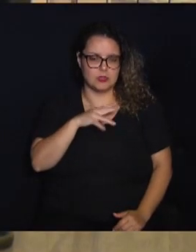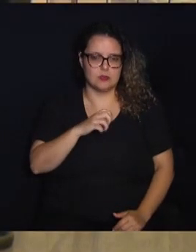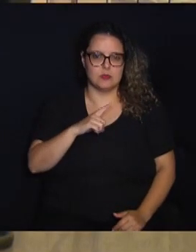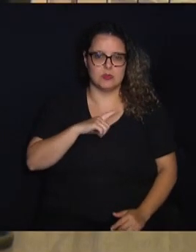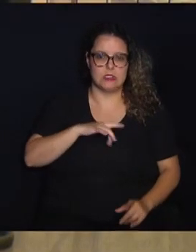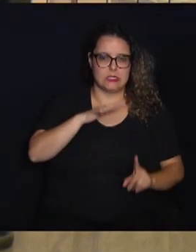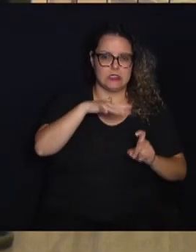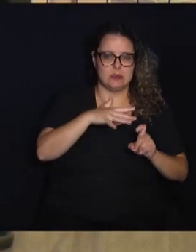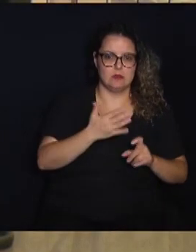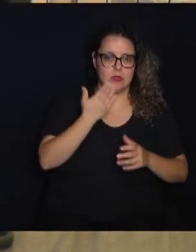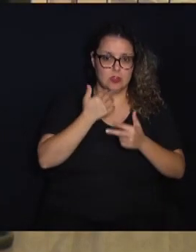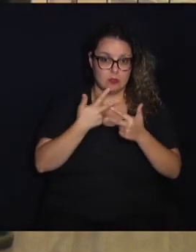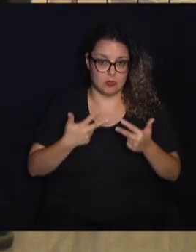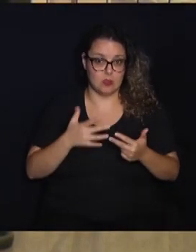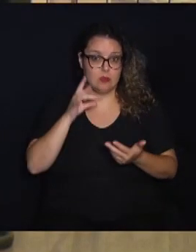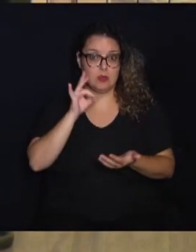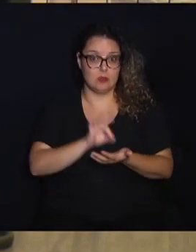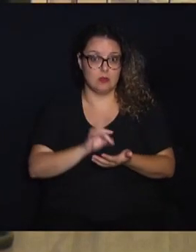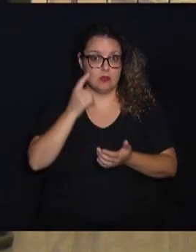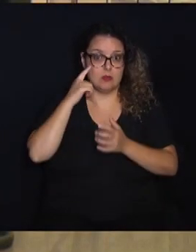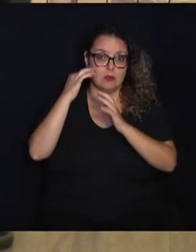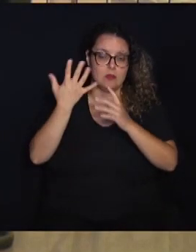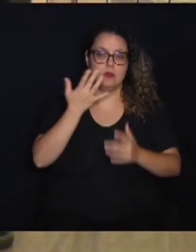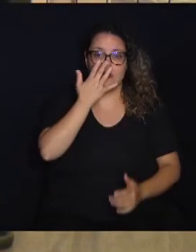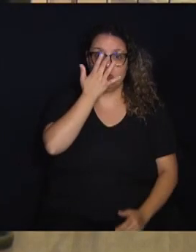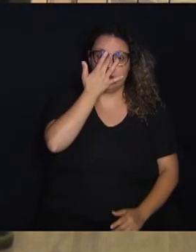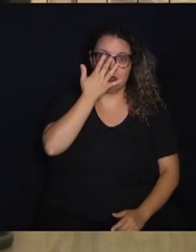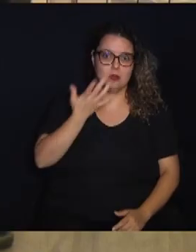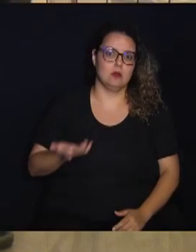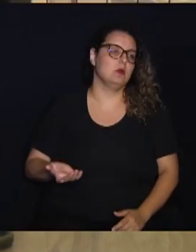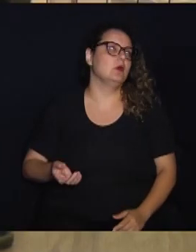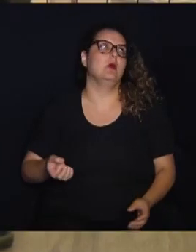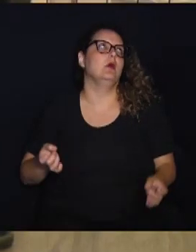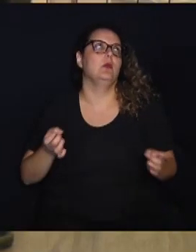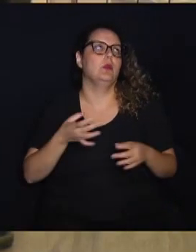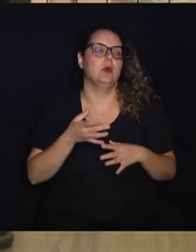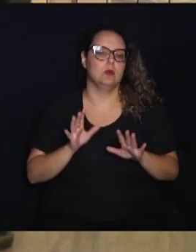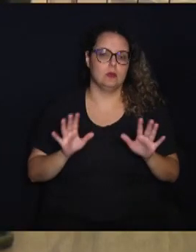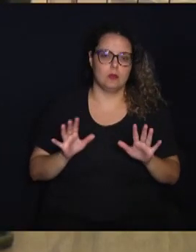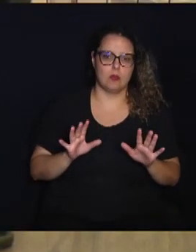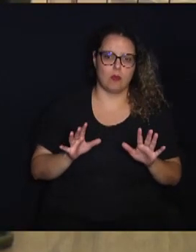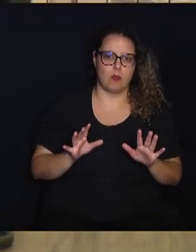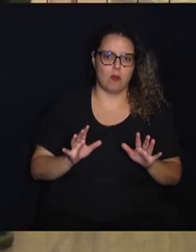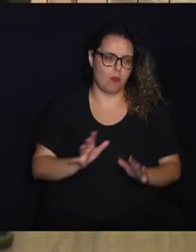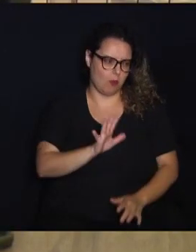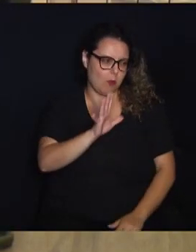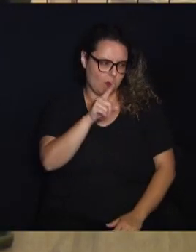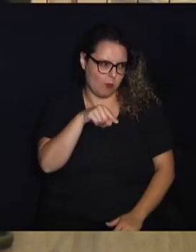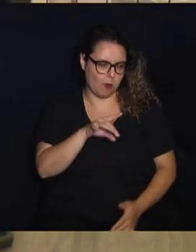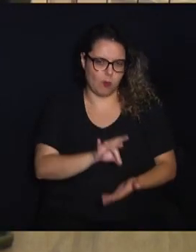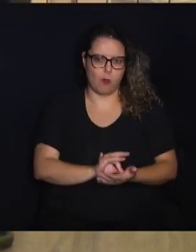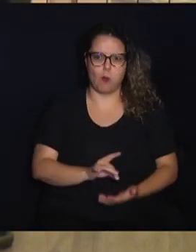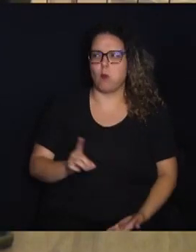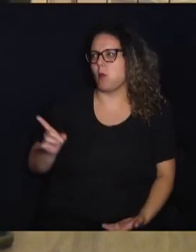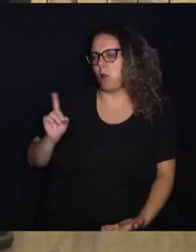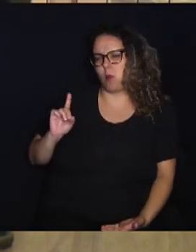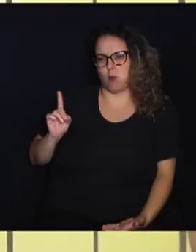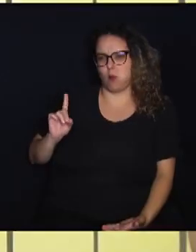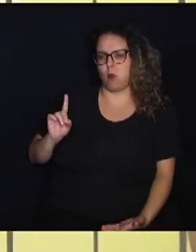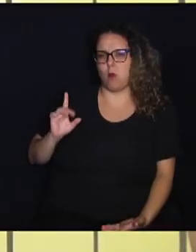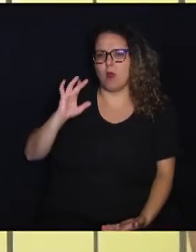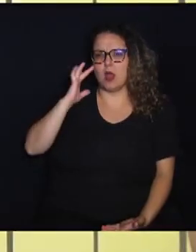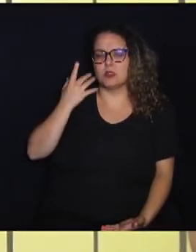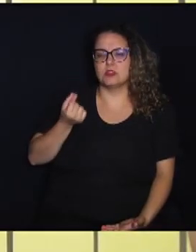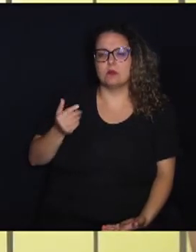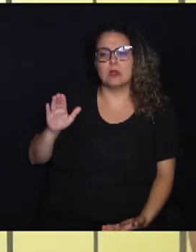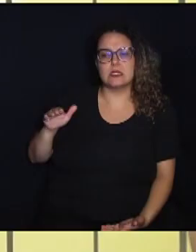de verdade, se a gente pensar, não precisa comprar aqueles prontos, tal, ela custa muito caro mesmo? Não, acho que é mais barato você